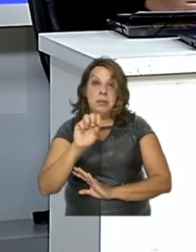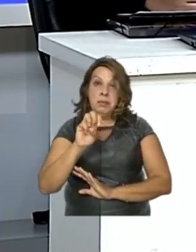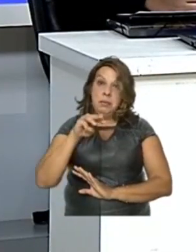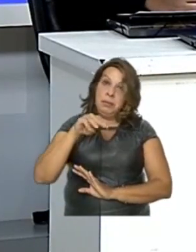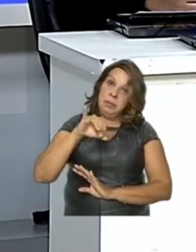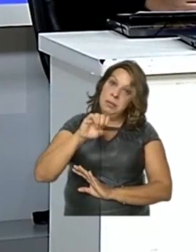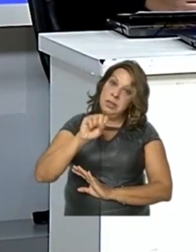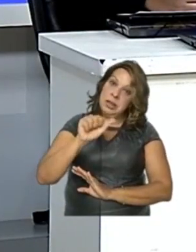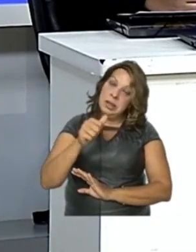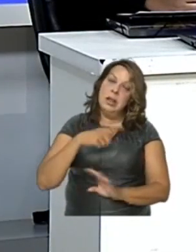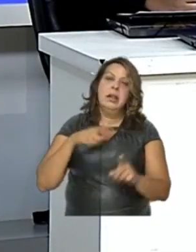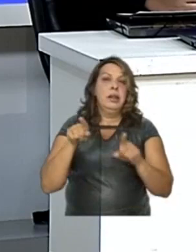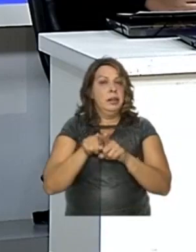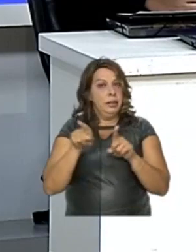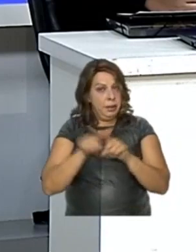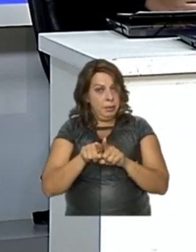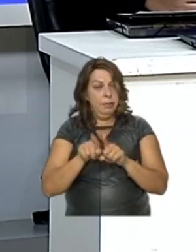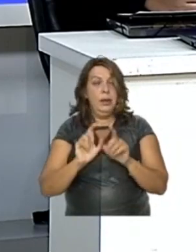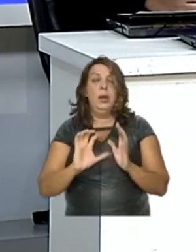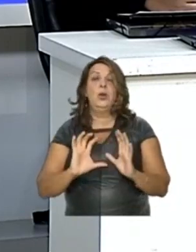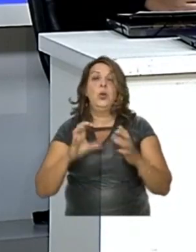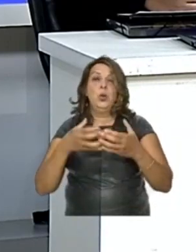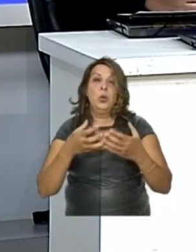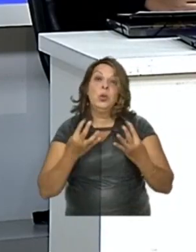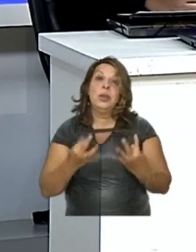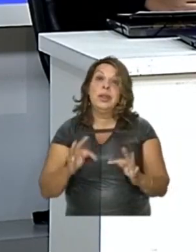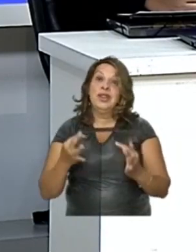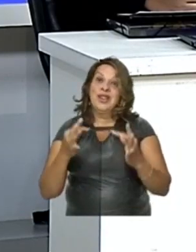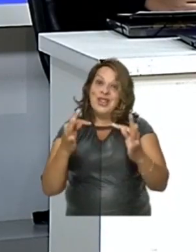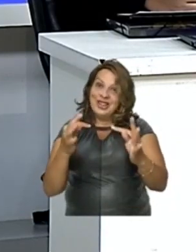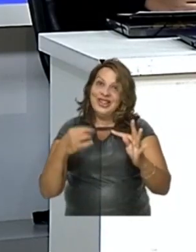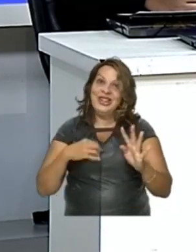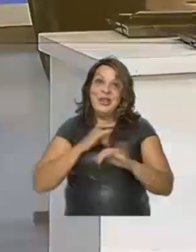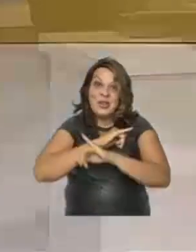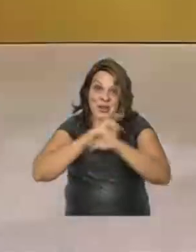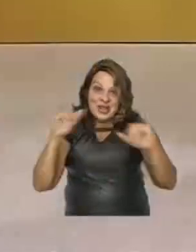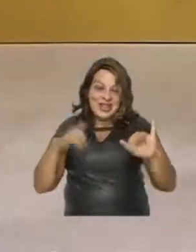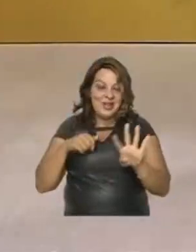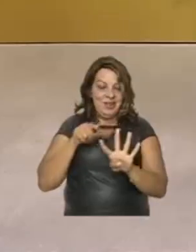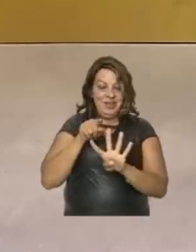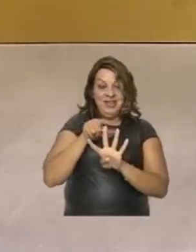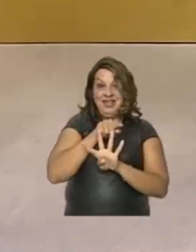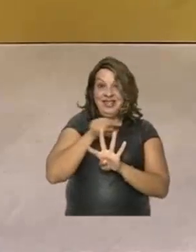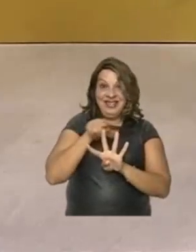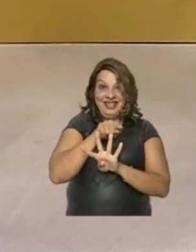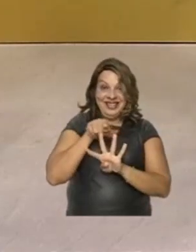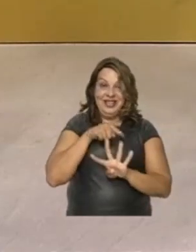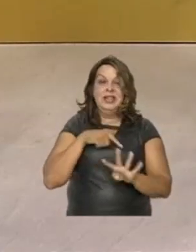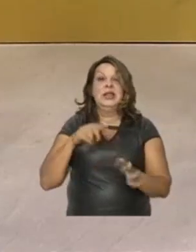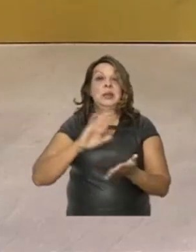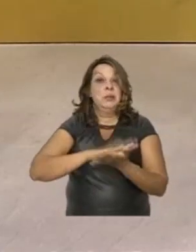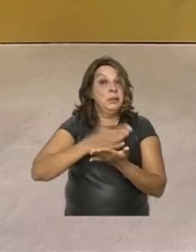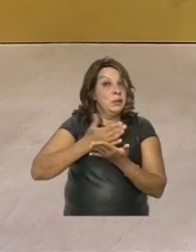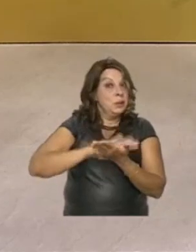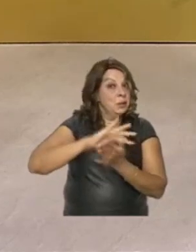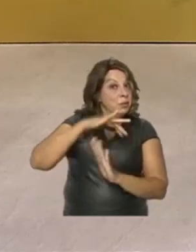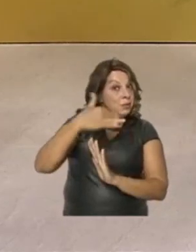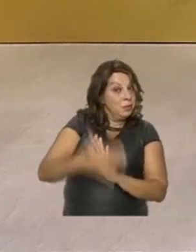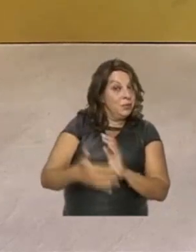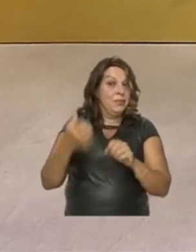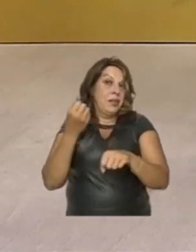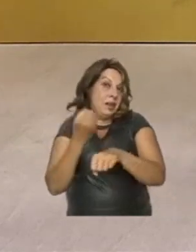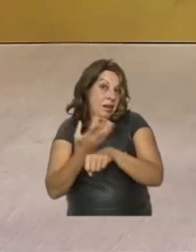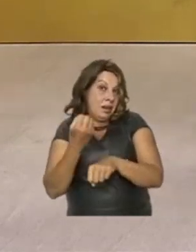dia para a equipe de TI, o Elber e Fernando. Também já na atividade conosco, nossa intérprete de Libras,